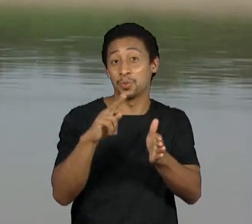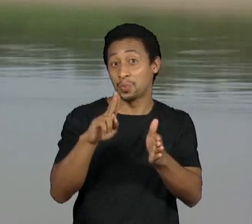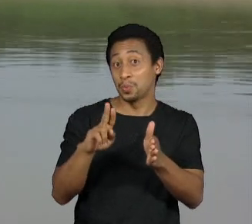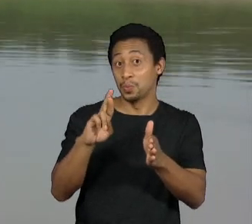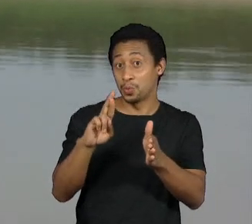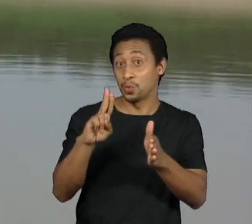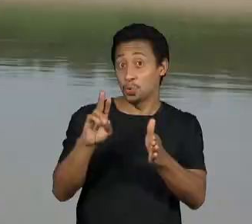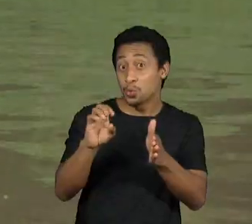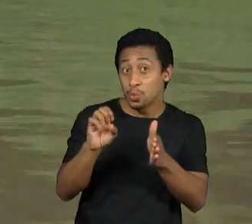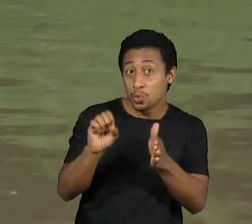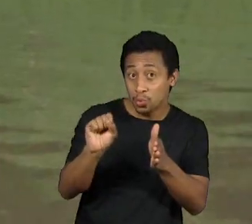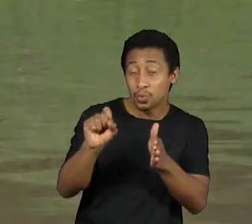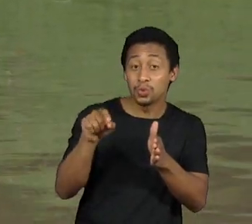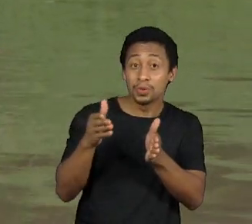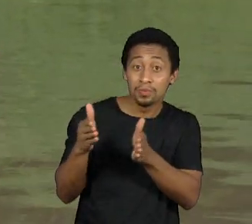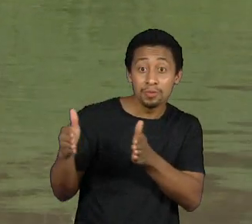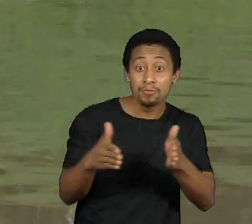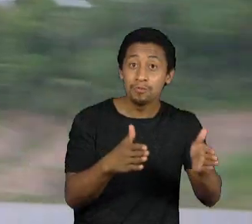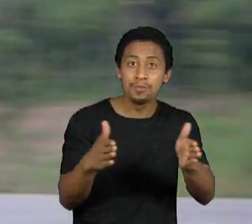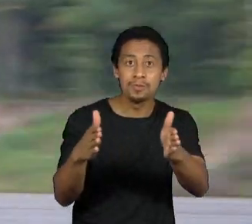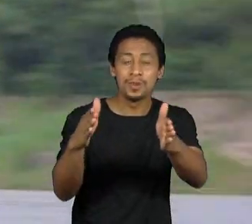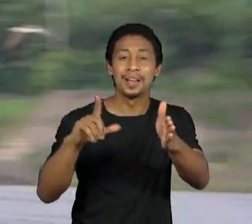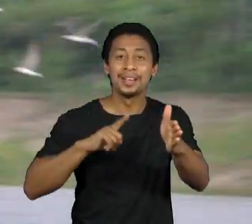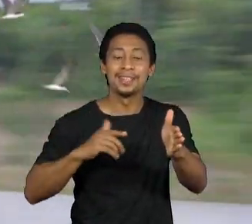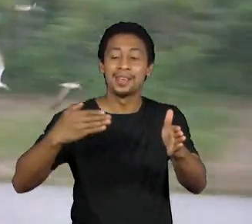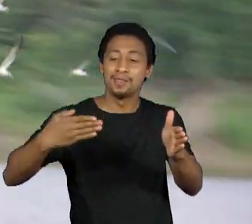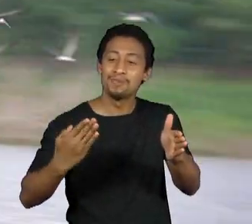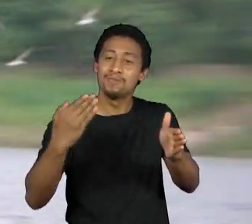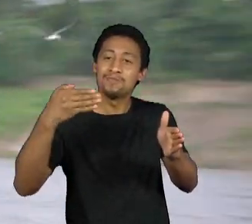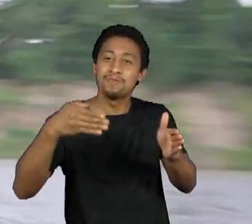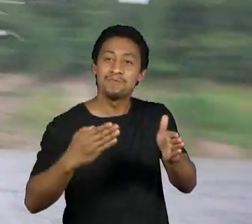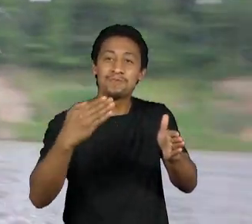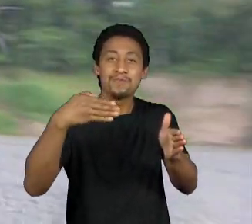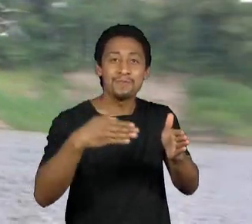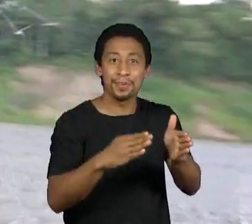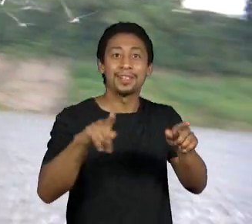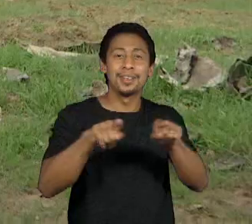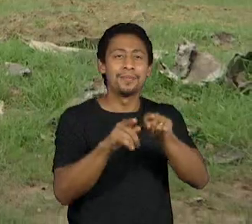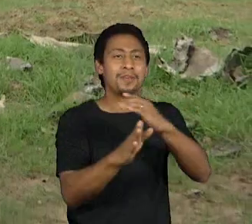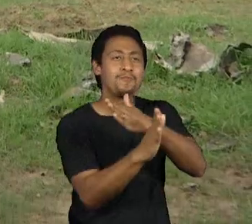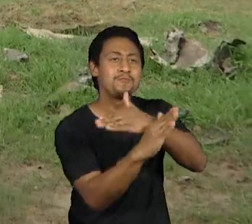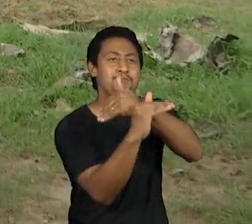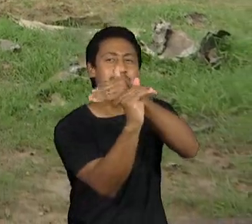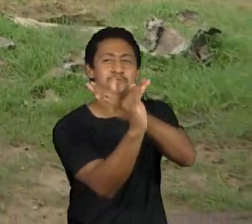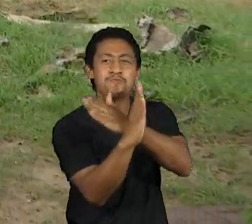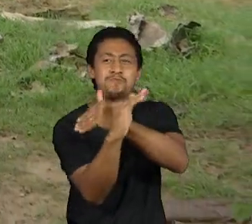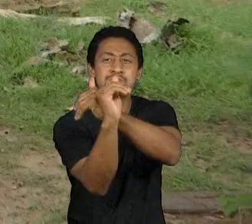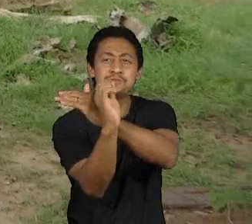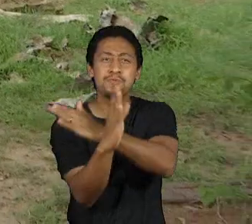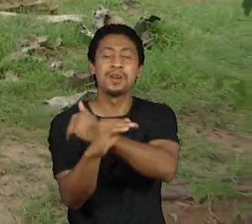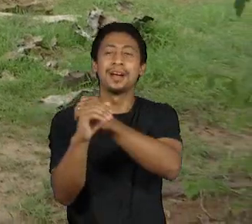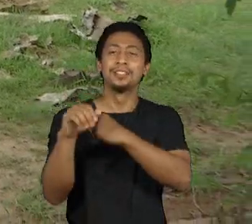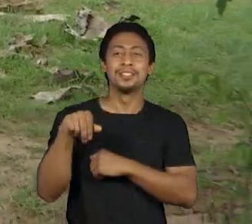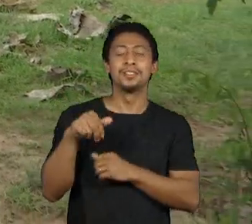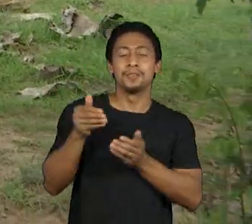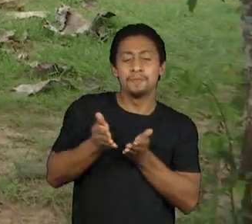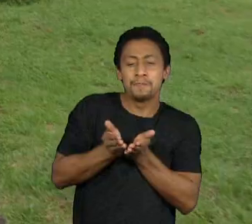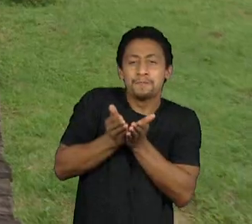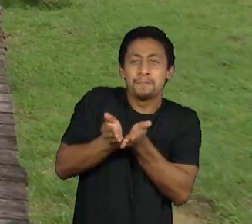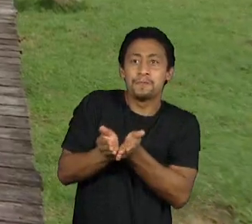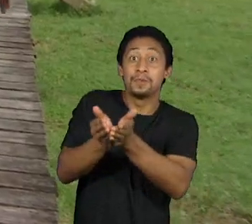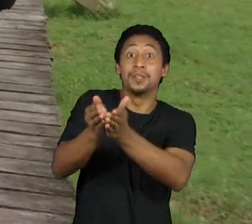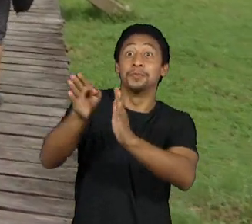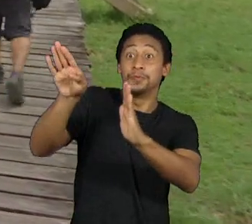Florestas e praias, botos e aves acompanham a jornada até a comunidade Nova Vista, na